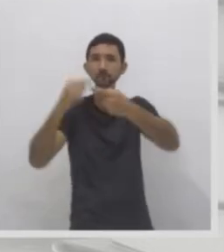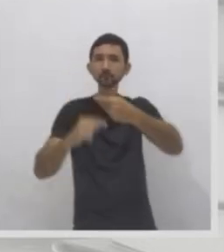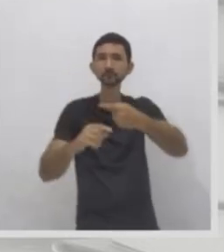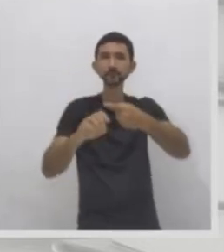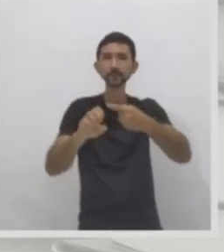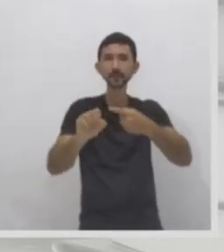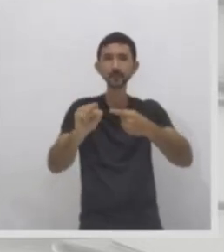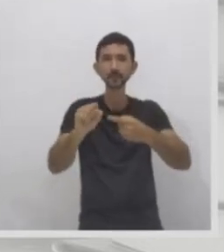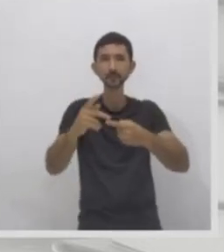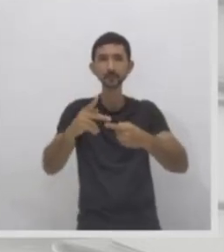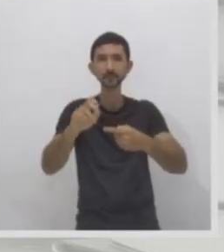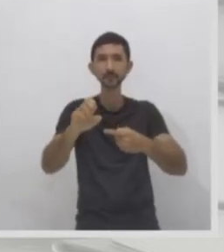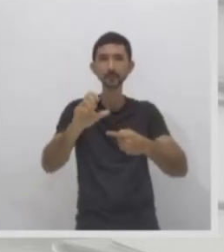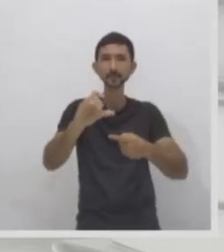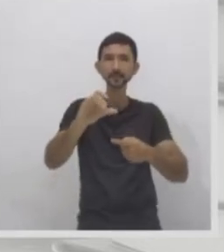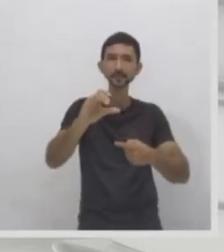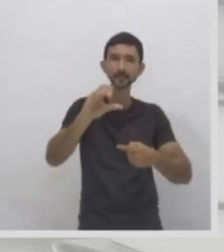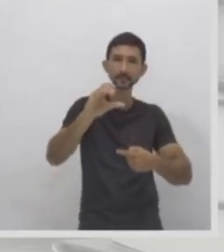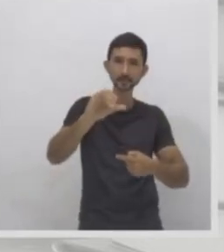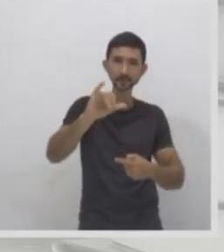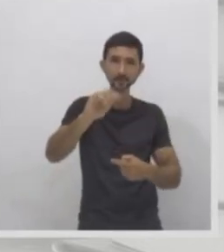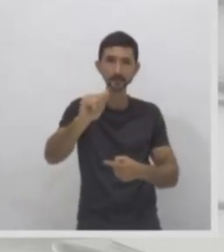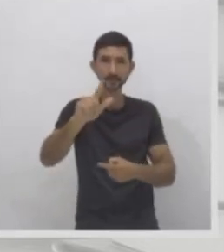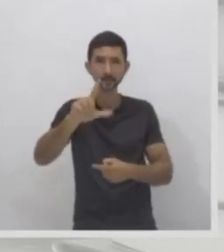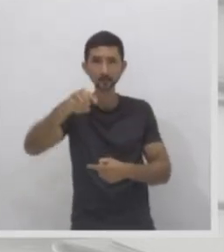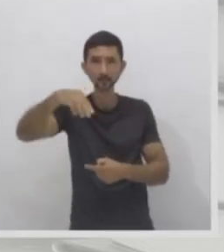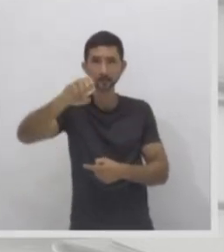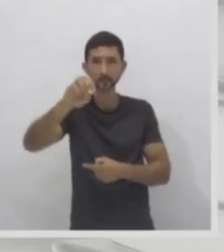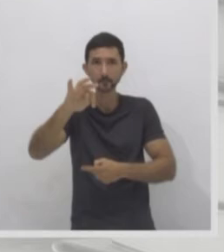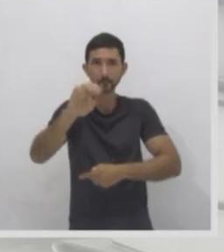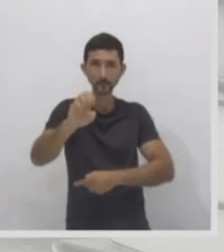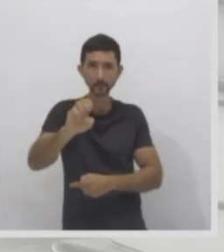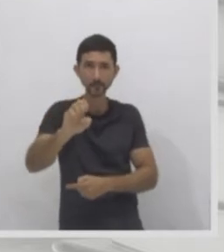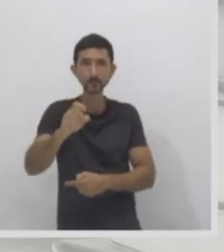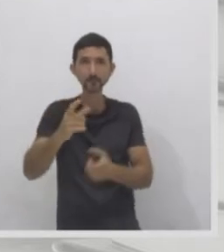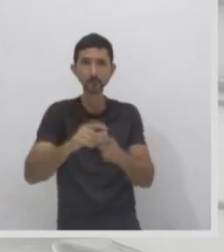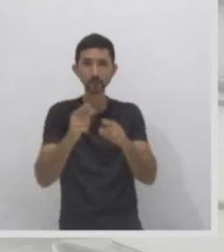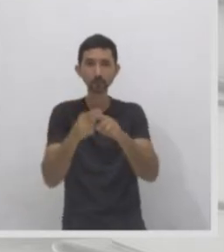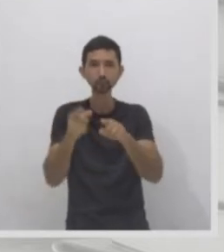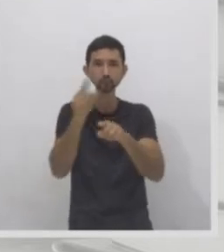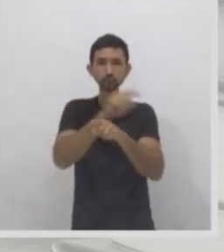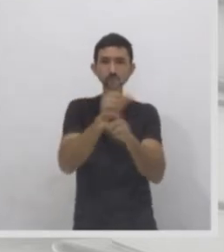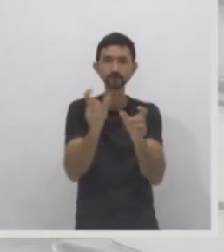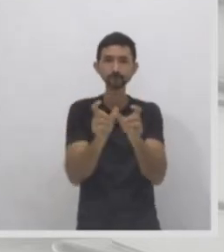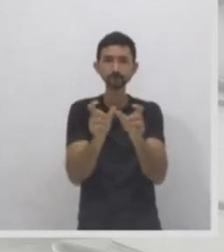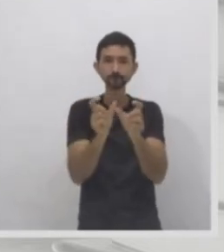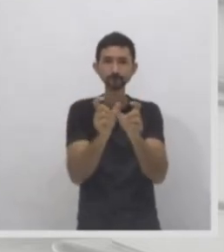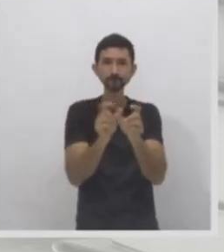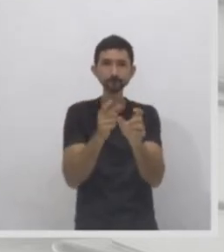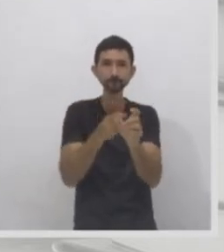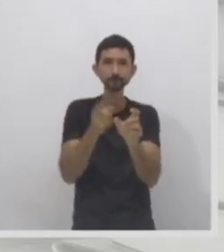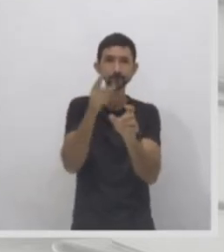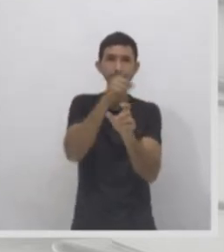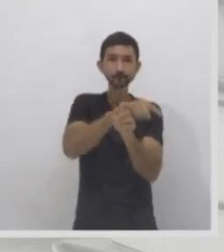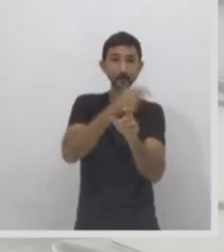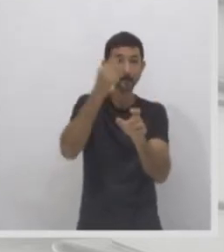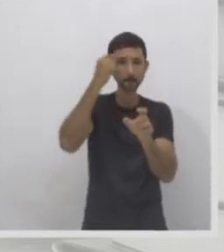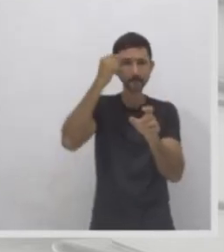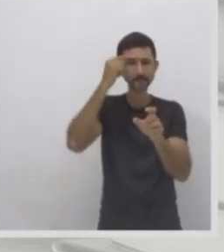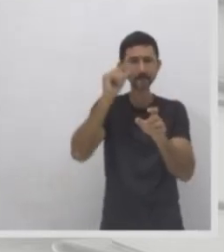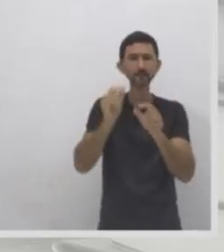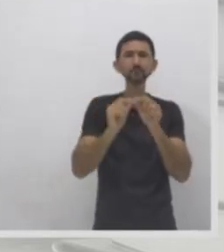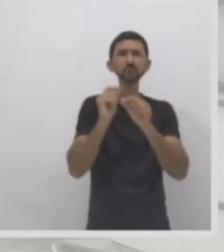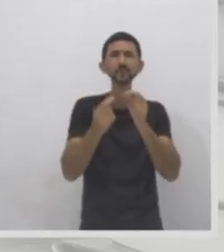sendo especificado pela relação com a expressão pandemia, e aí se você parar para pensar, você